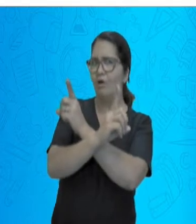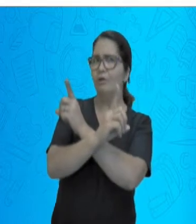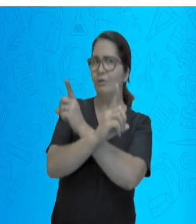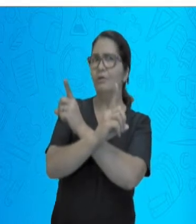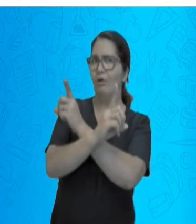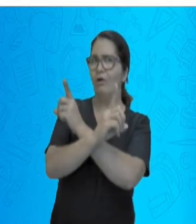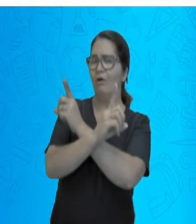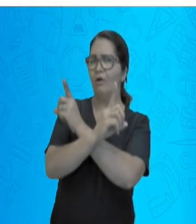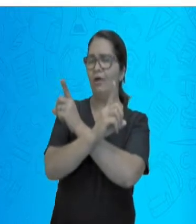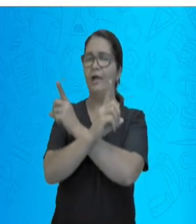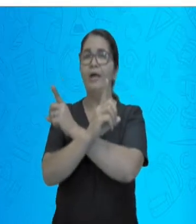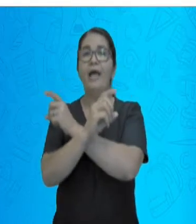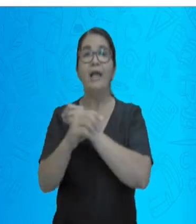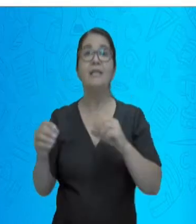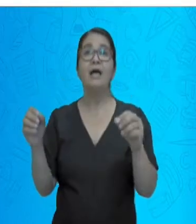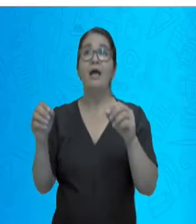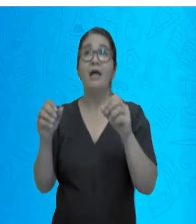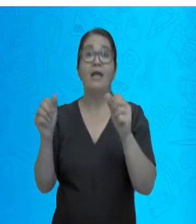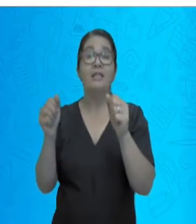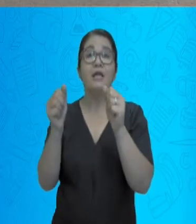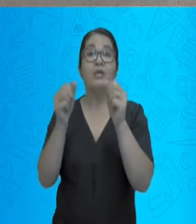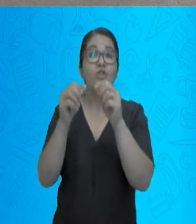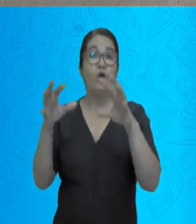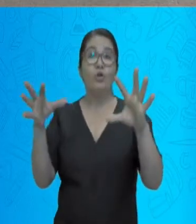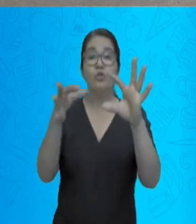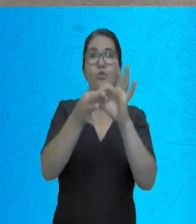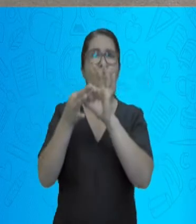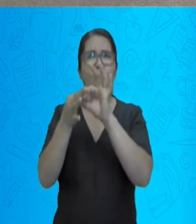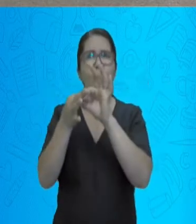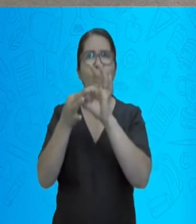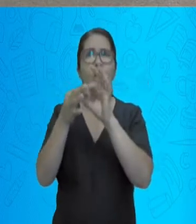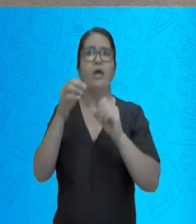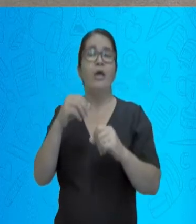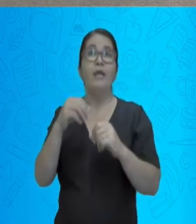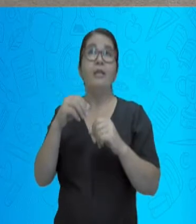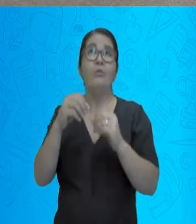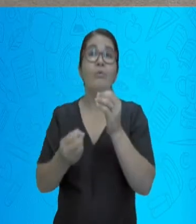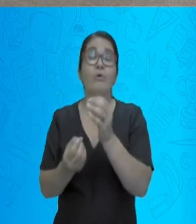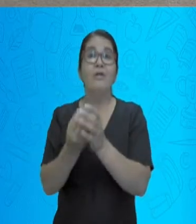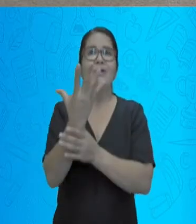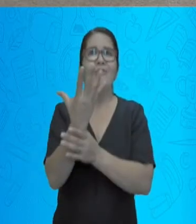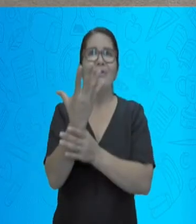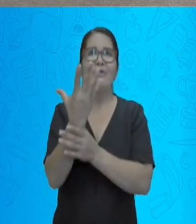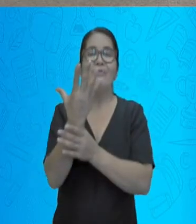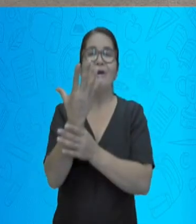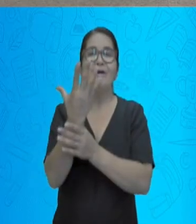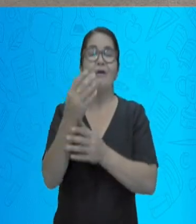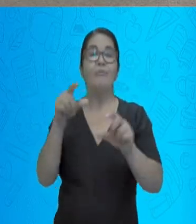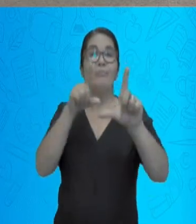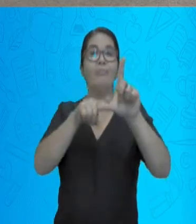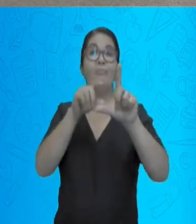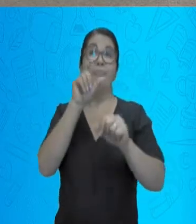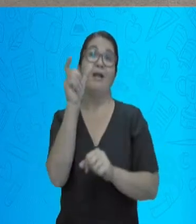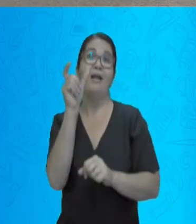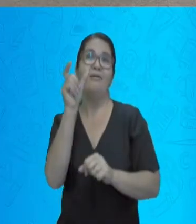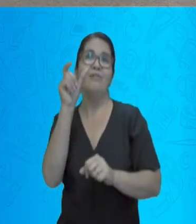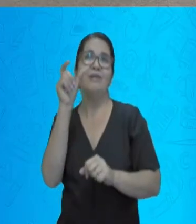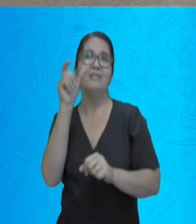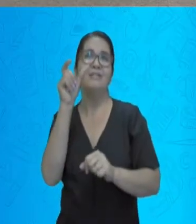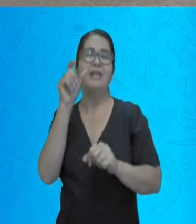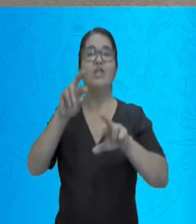outra, elas podem formar palavras diferentes. Isso é muito importante, porque se eu troco essa letra e escrevo